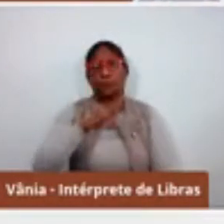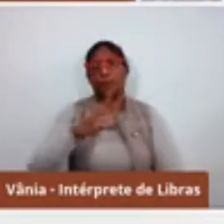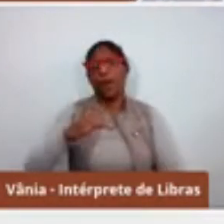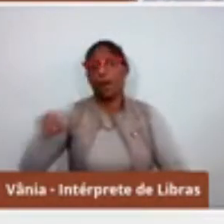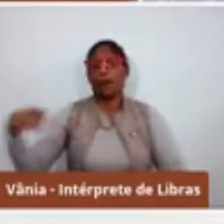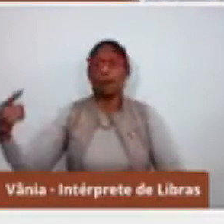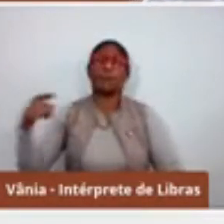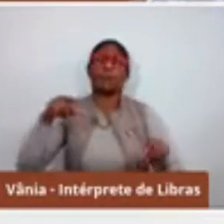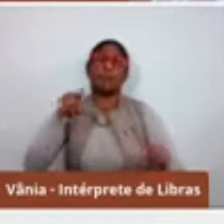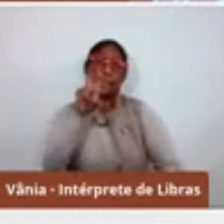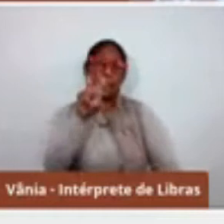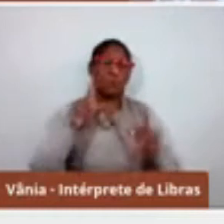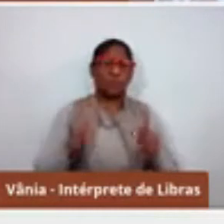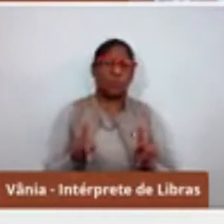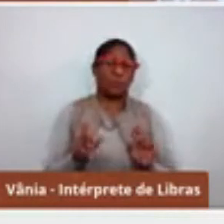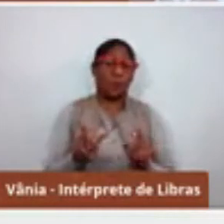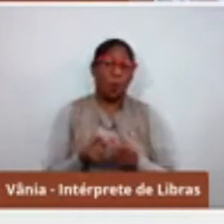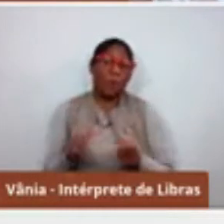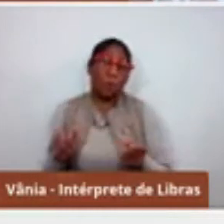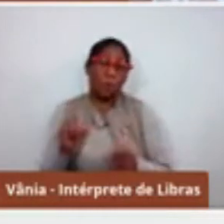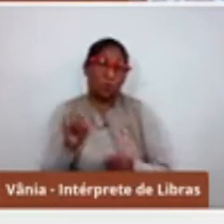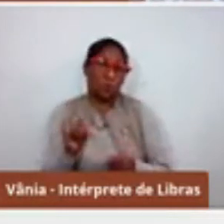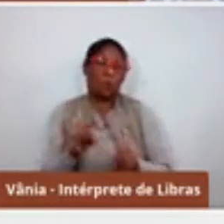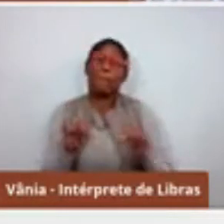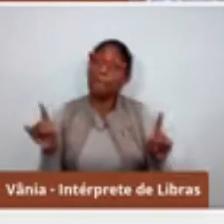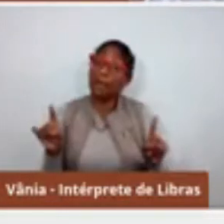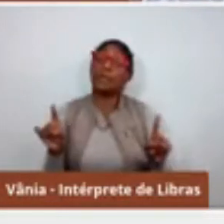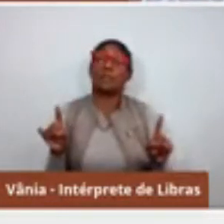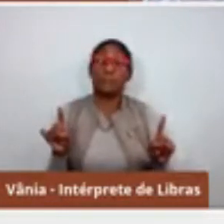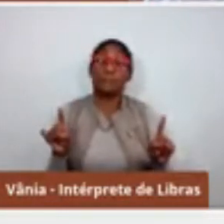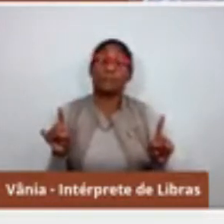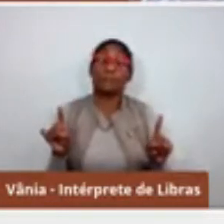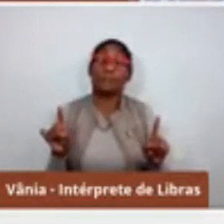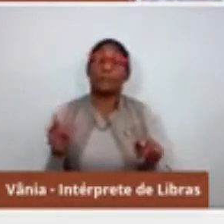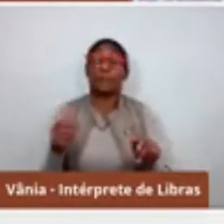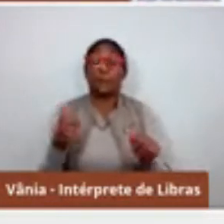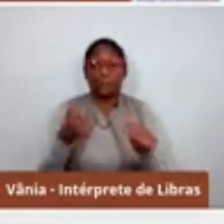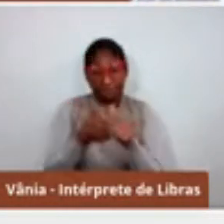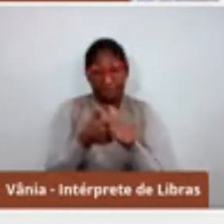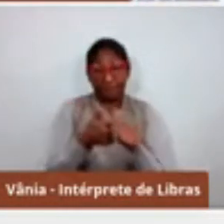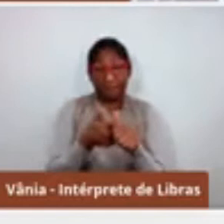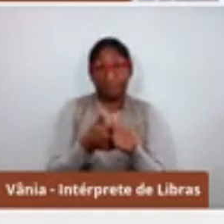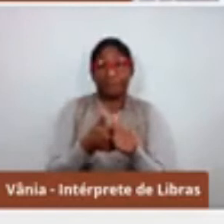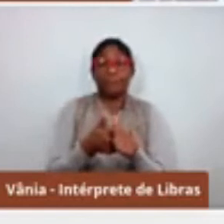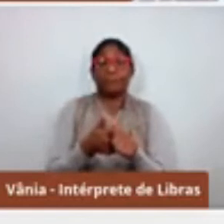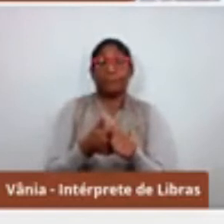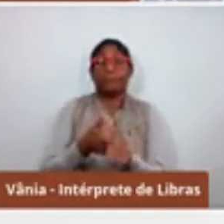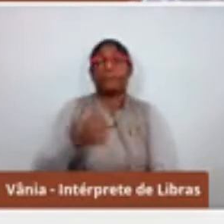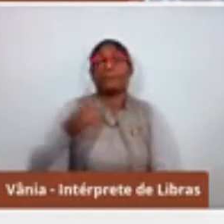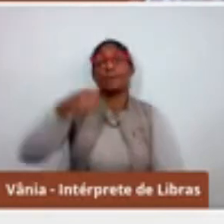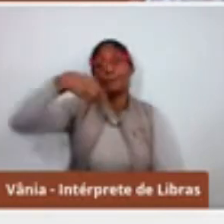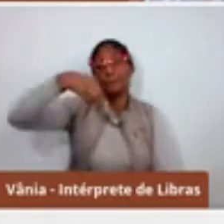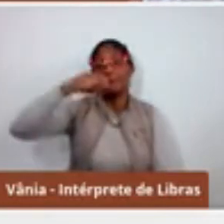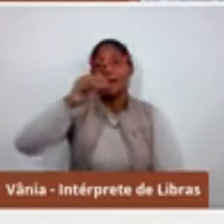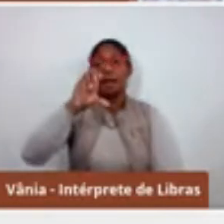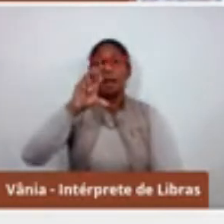última semana. Ela está inserida também nesse contexto da macro-região metropolitana, que não nos